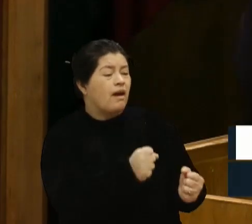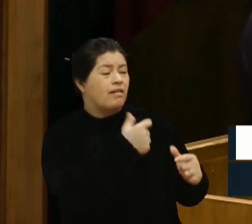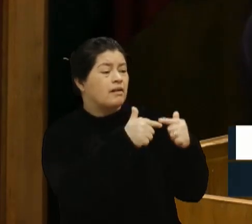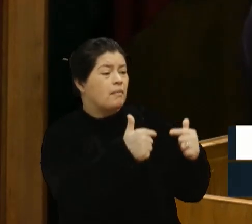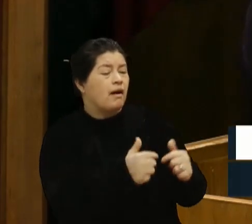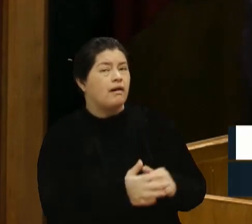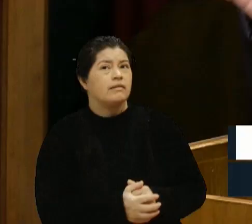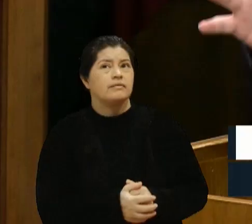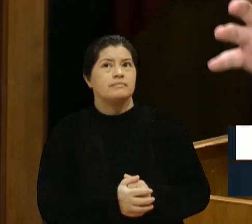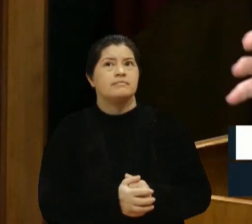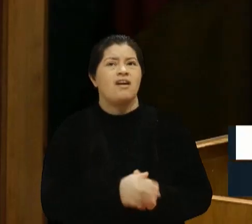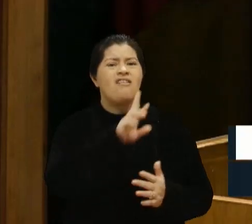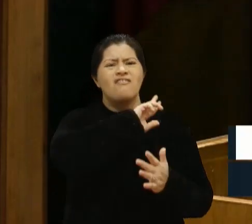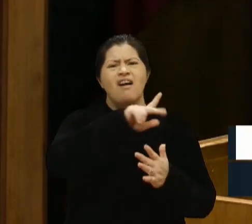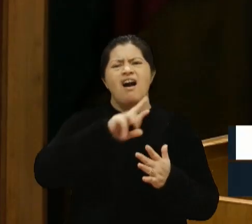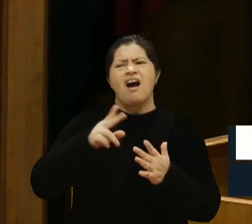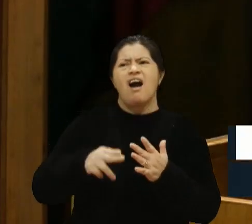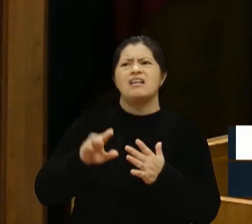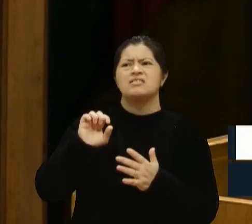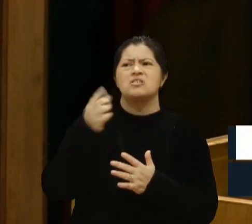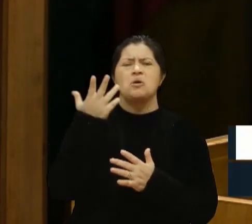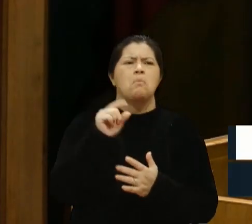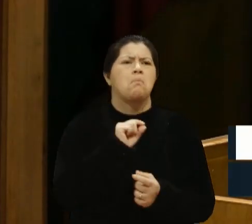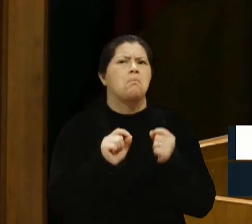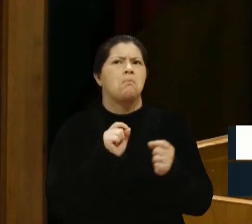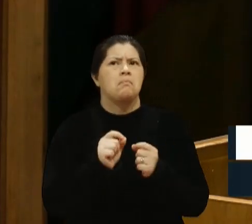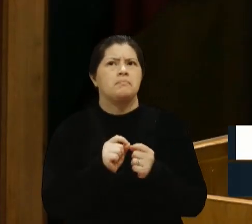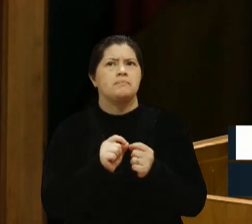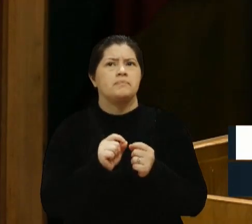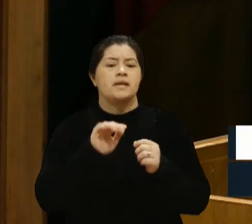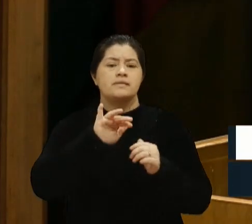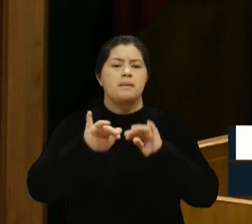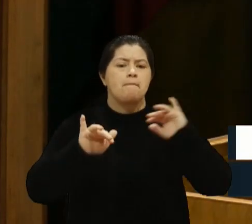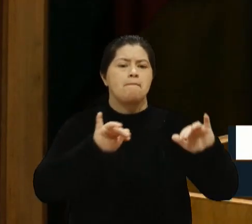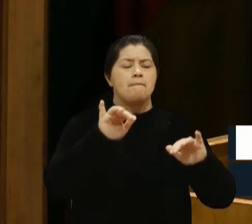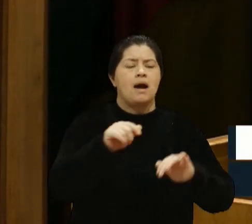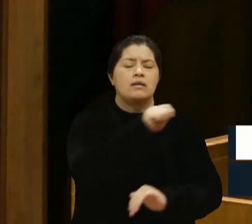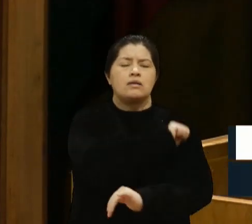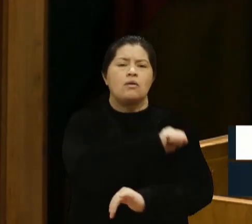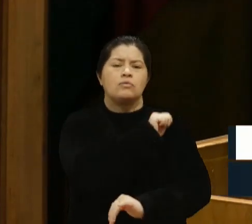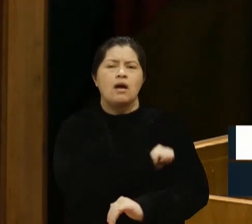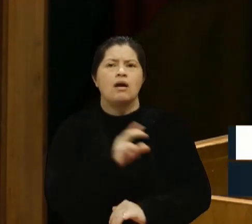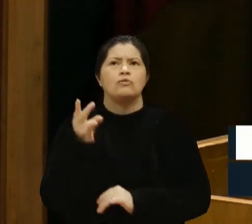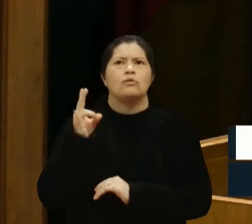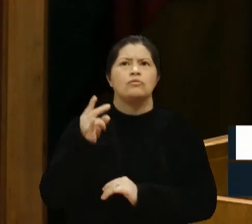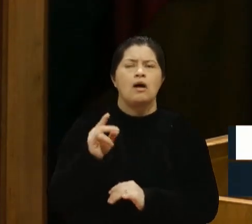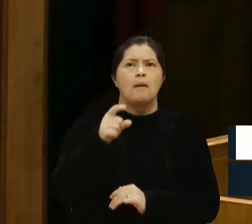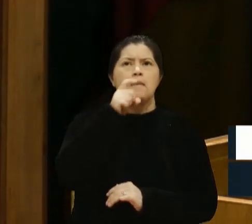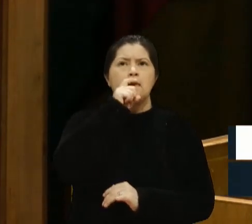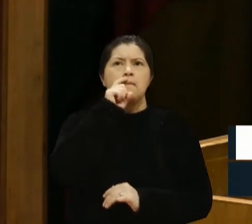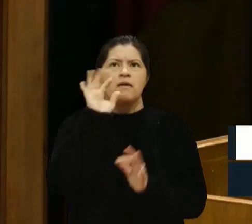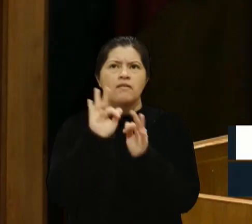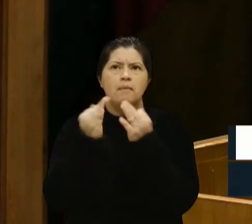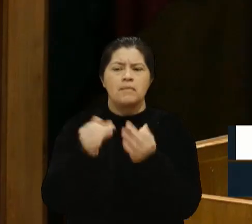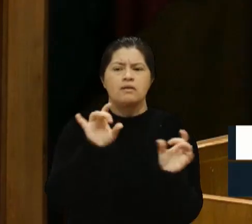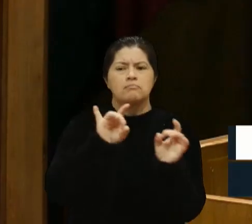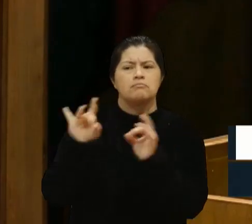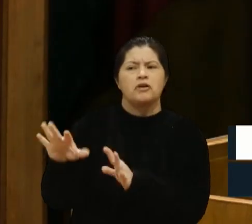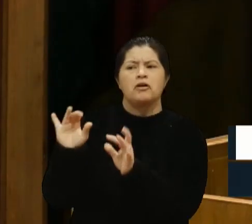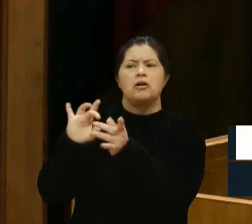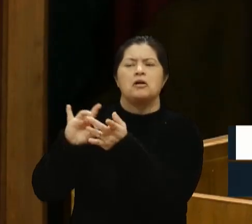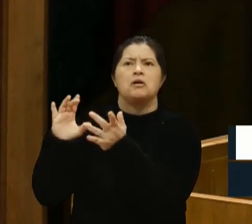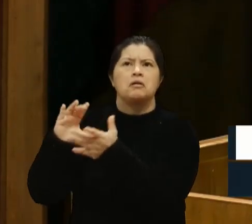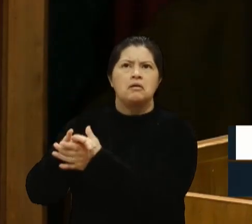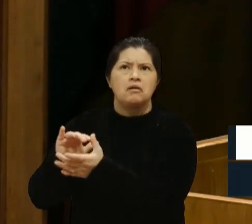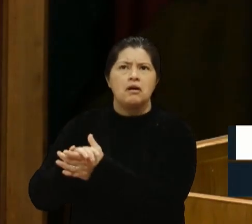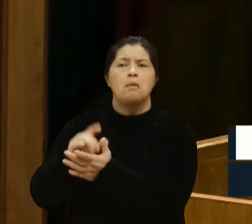mas são várias situações na rua. Eu concordo, a gente tem que separar o alcoólatra, o drogado, o pai de família que abandonou os filhos e a esposa,